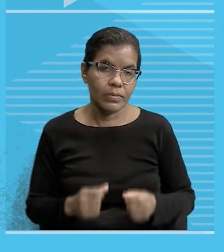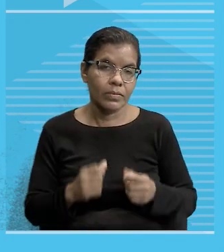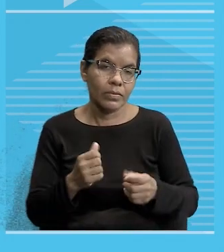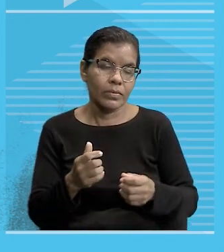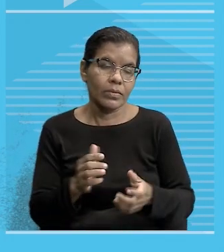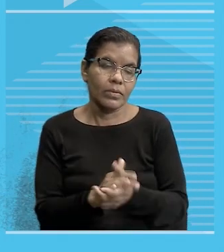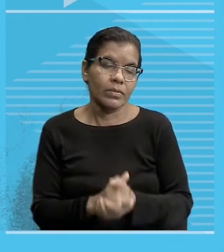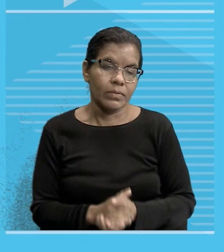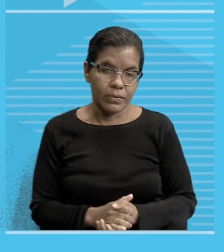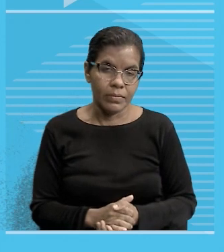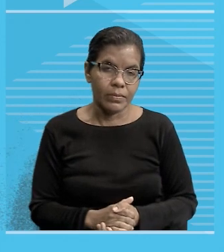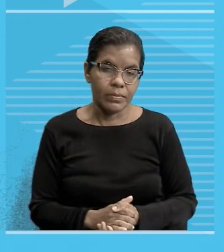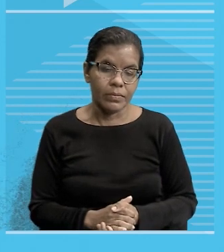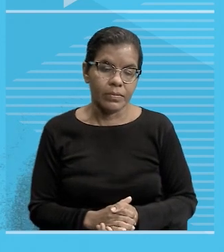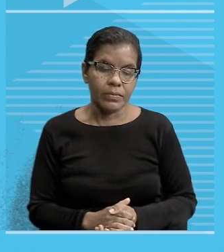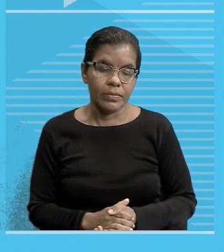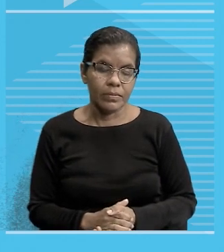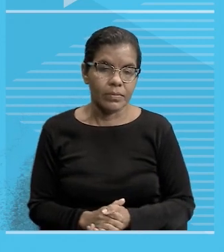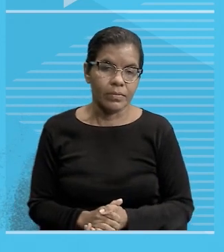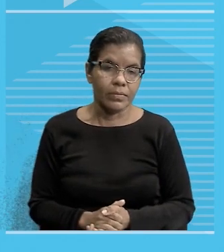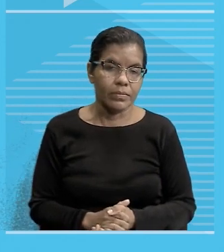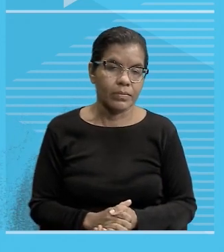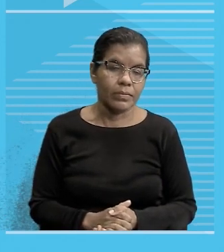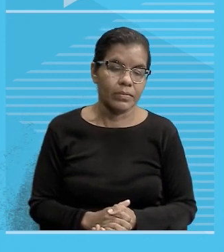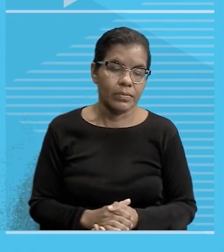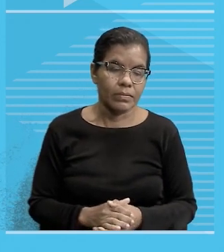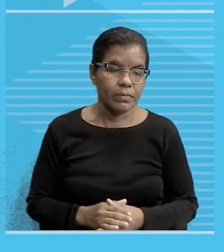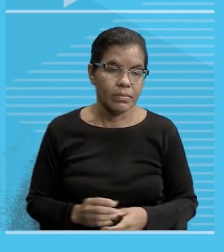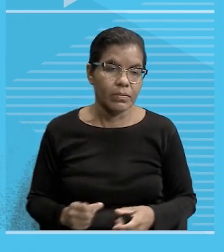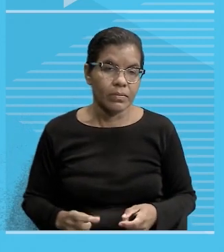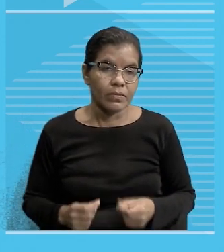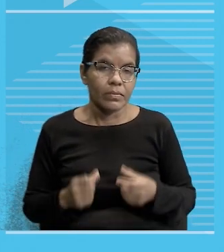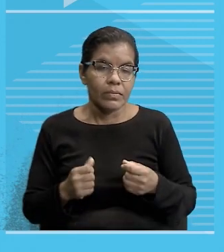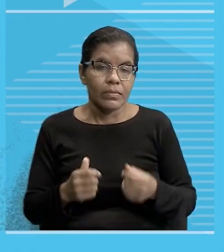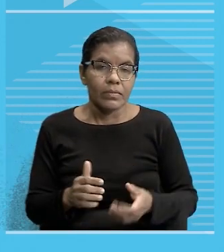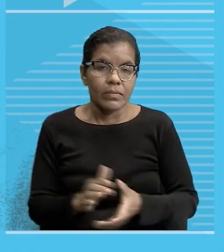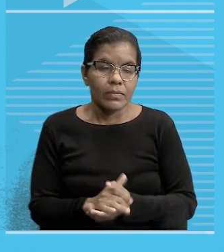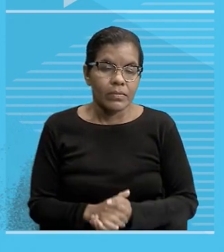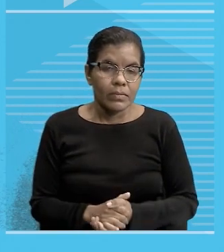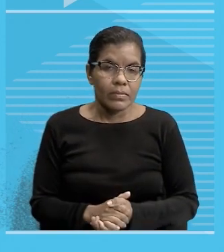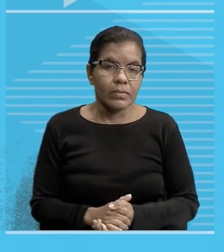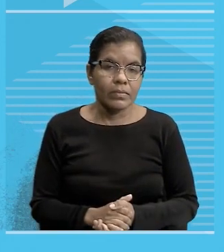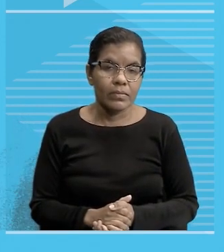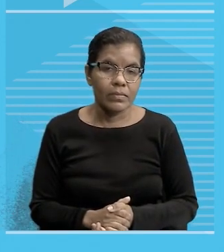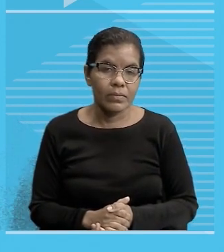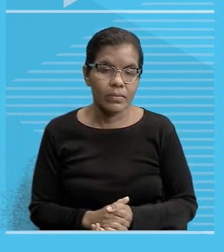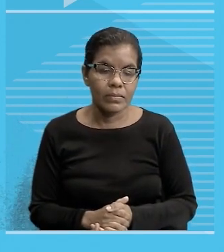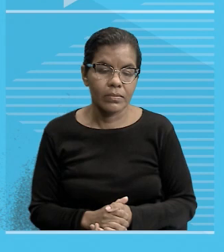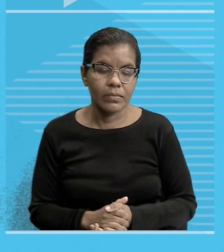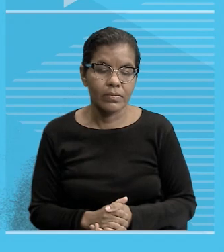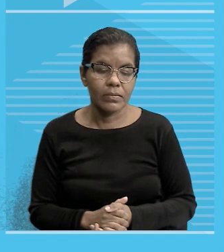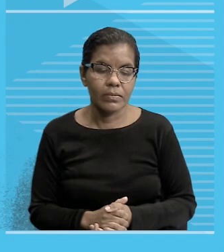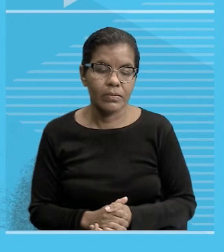Esse é o principal papel principal papel do marketing